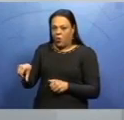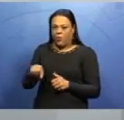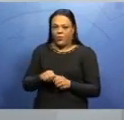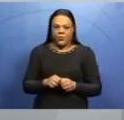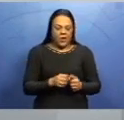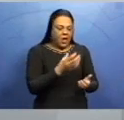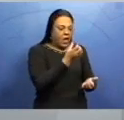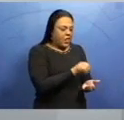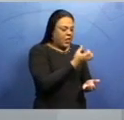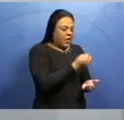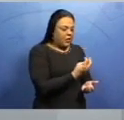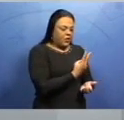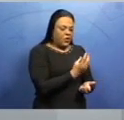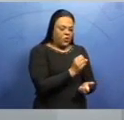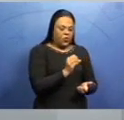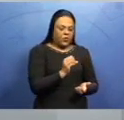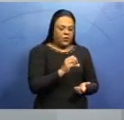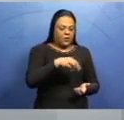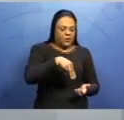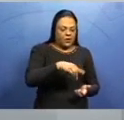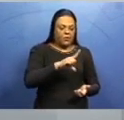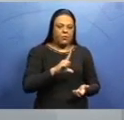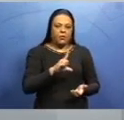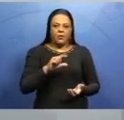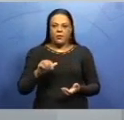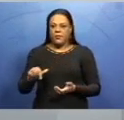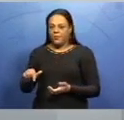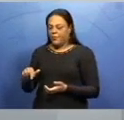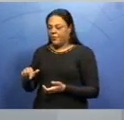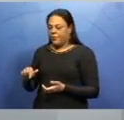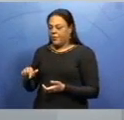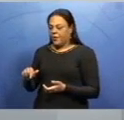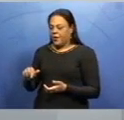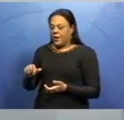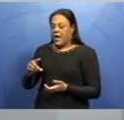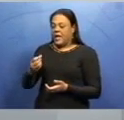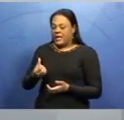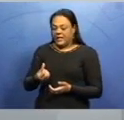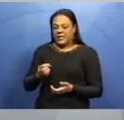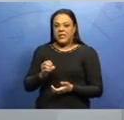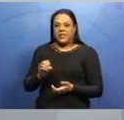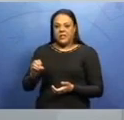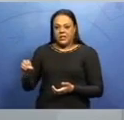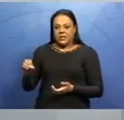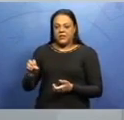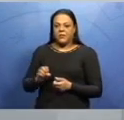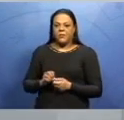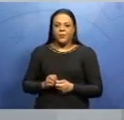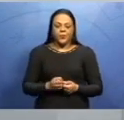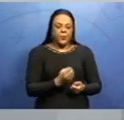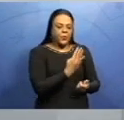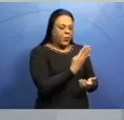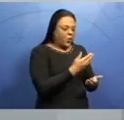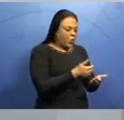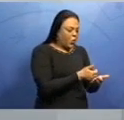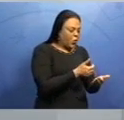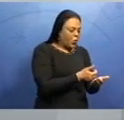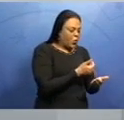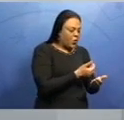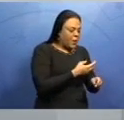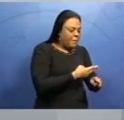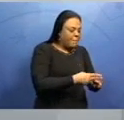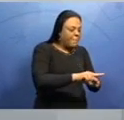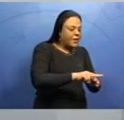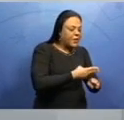O leite, 200 ml, ela vai usar 600. 4 colheres de sopa de